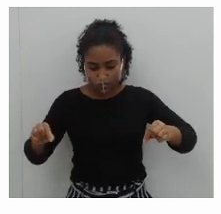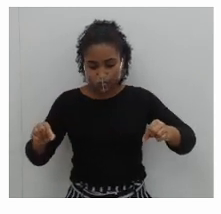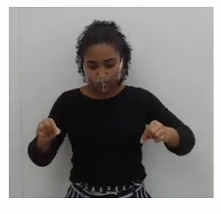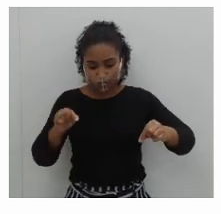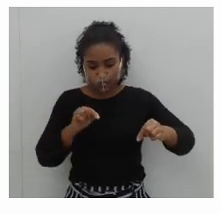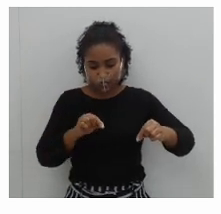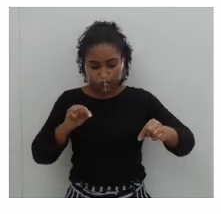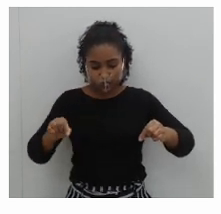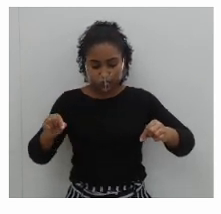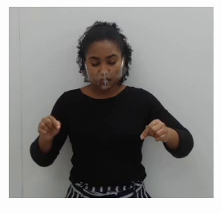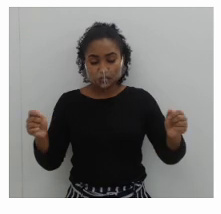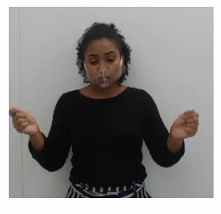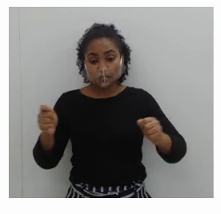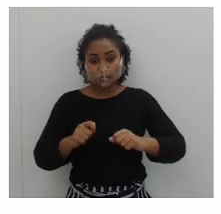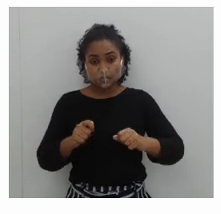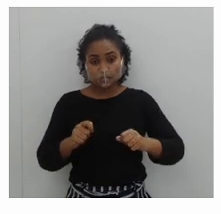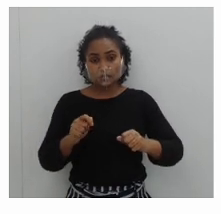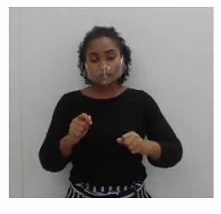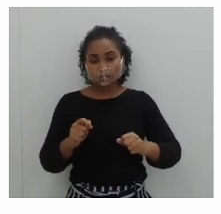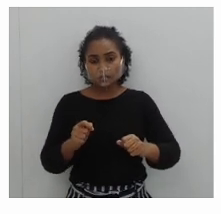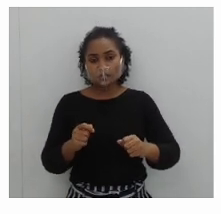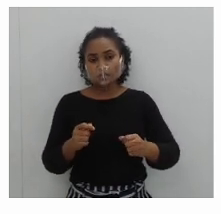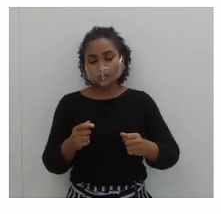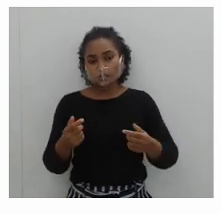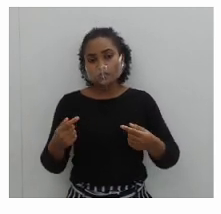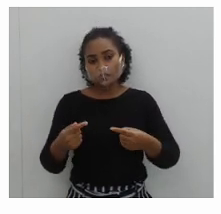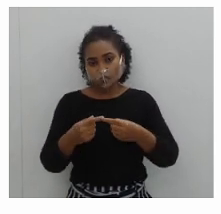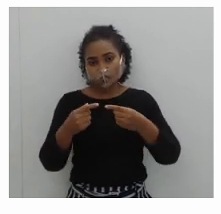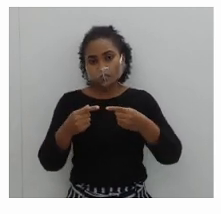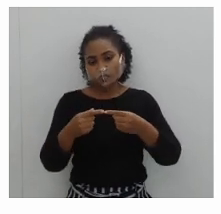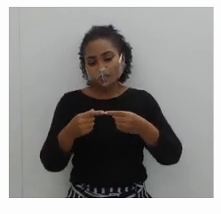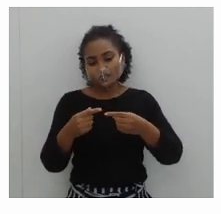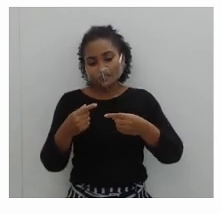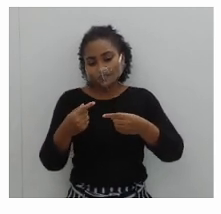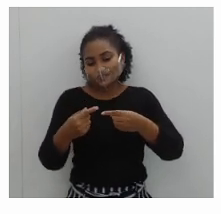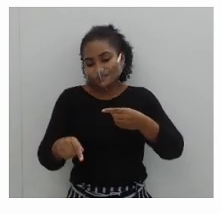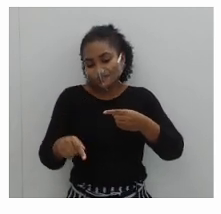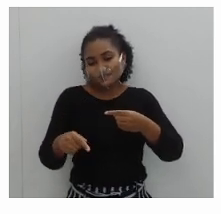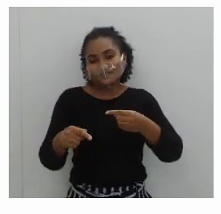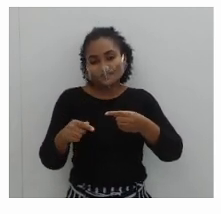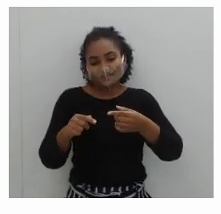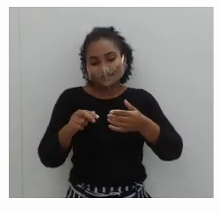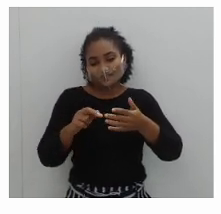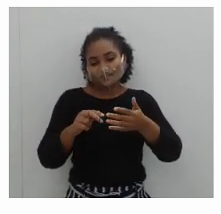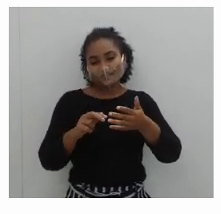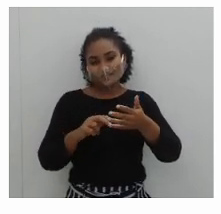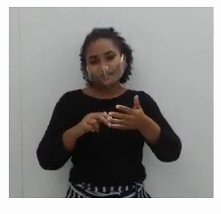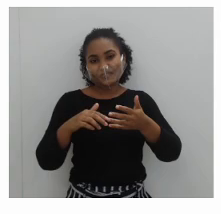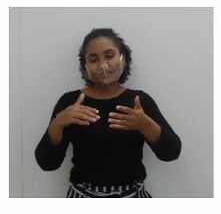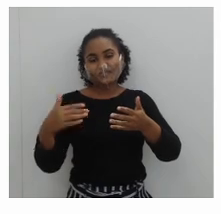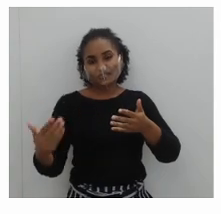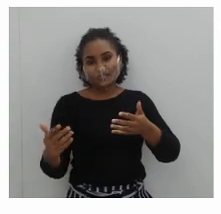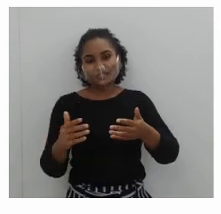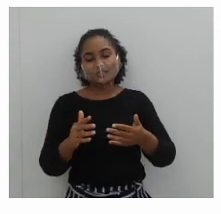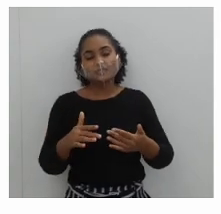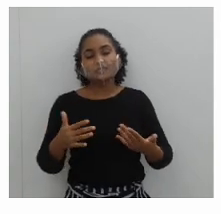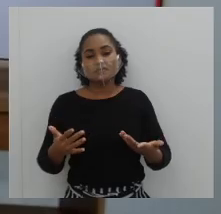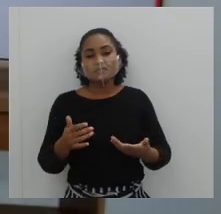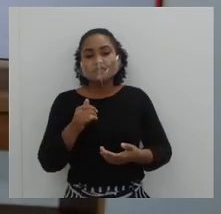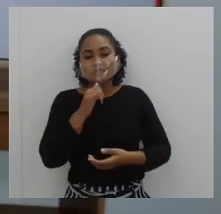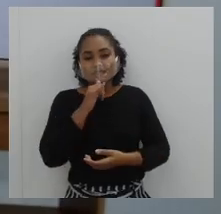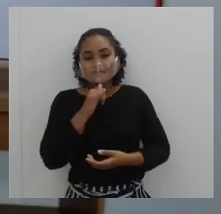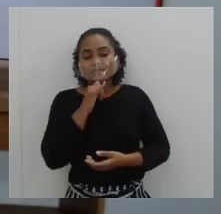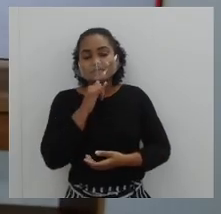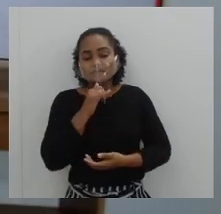e parte deste segmento de reta não pertença ao poliedro. Então, toda vez que ocorrer